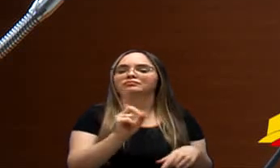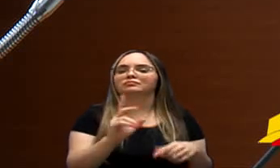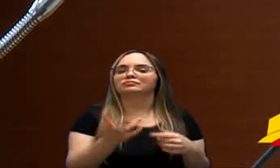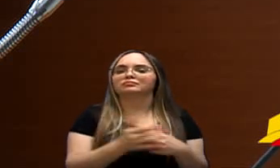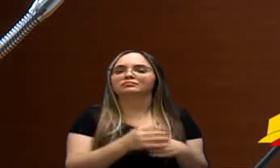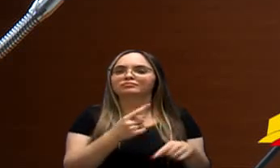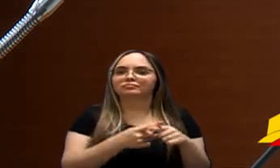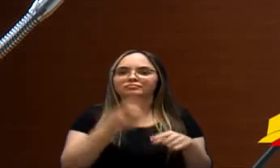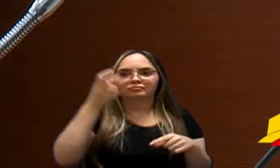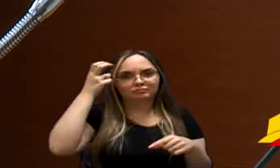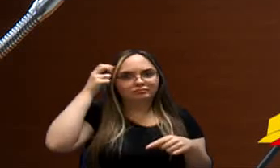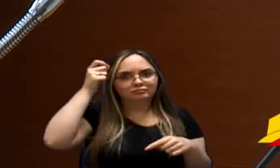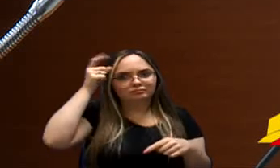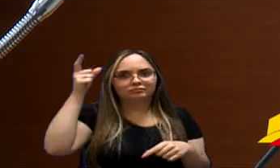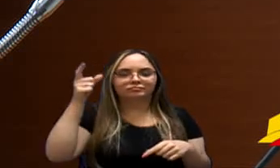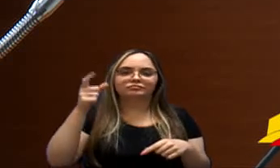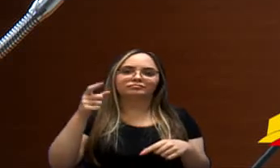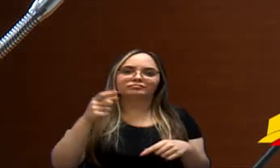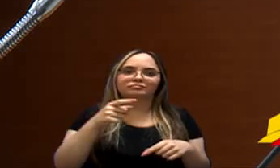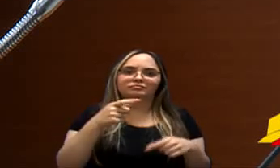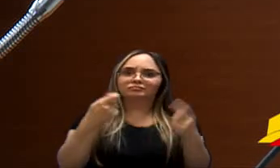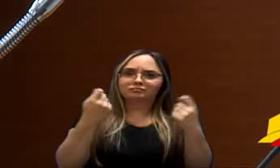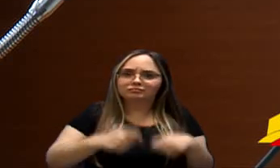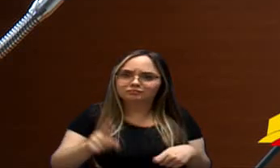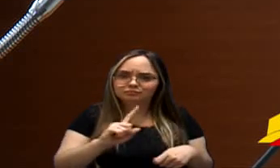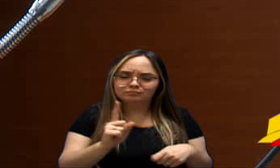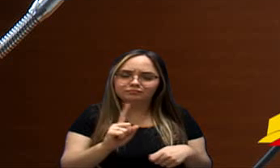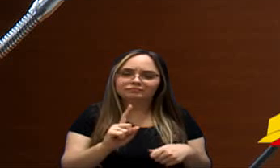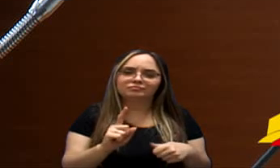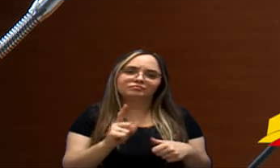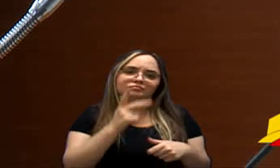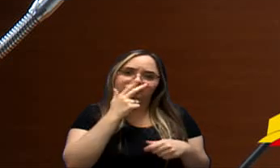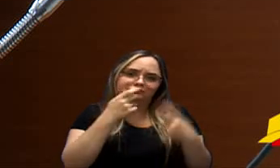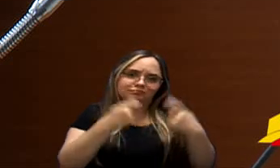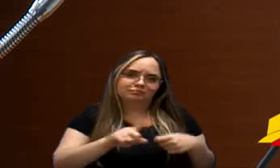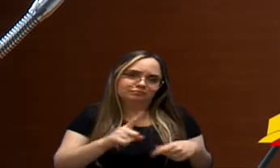a cultura não está precisando, parece, porque